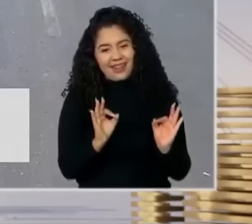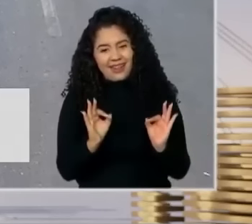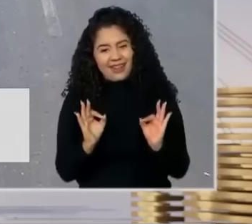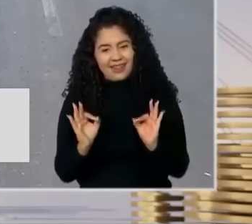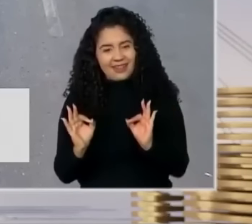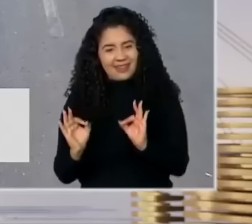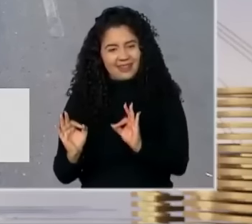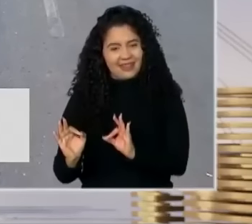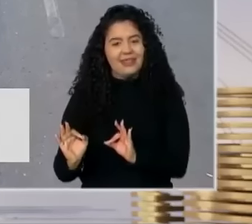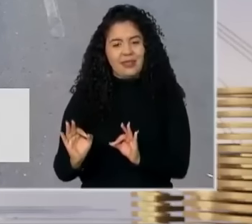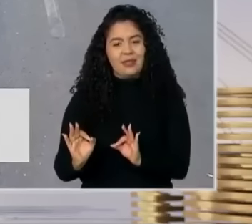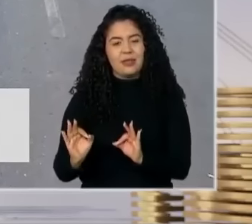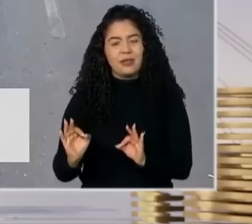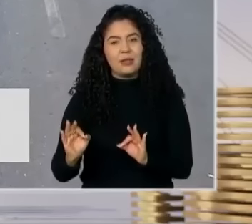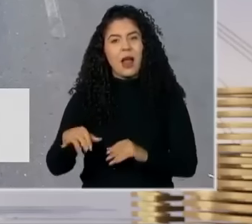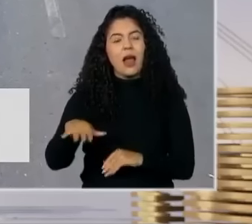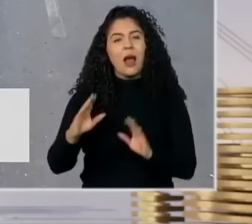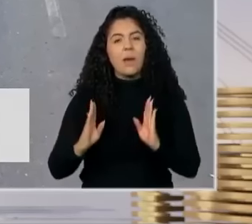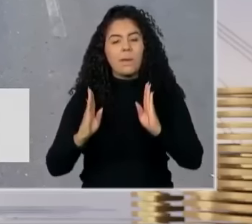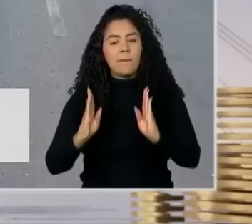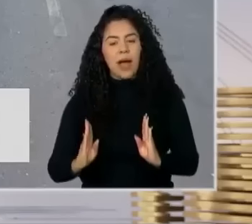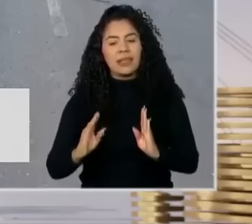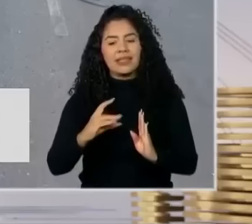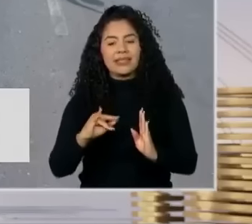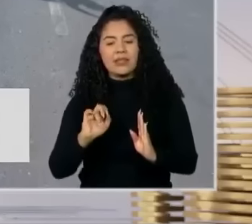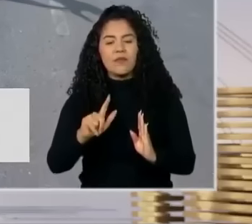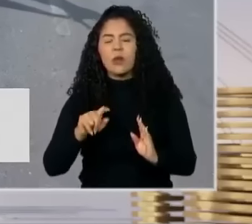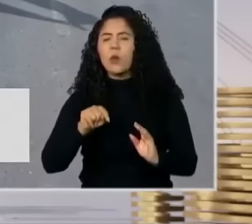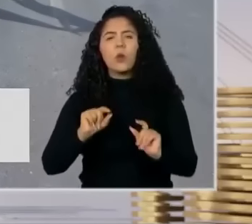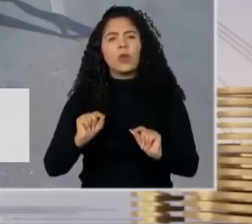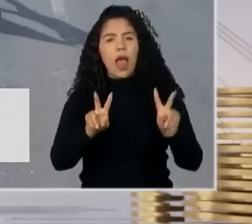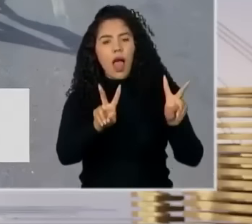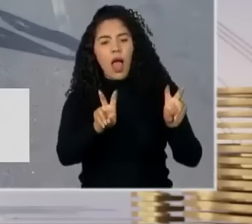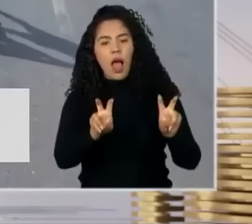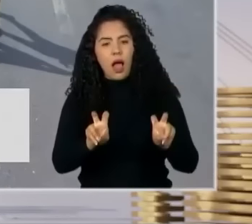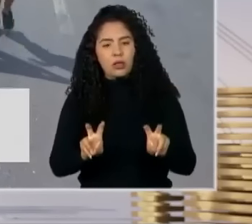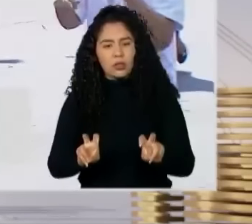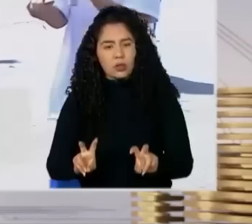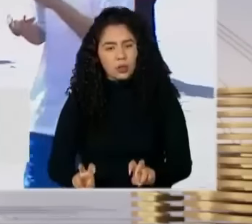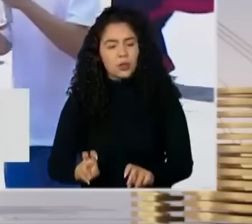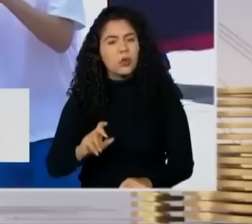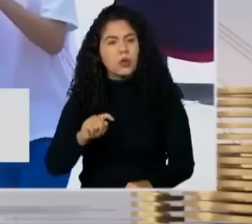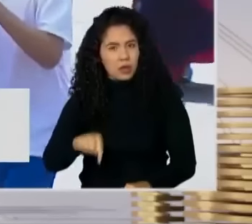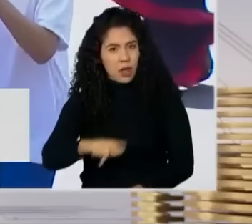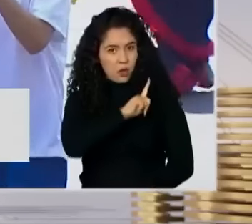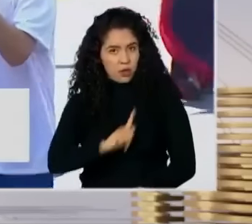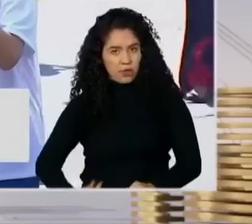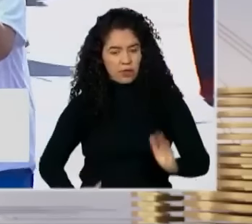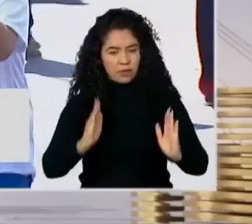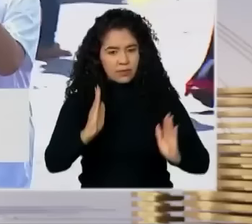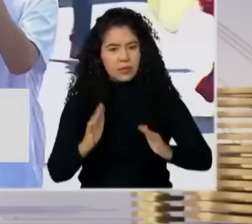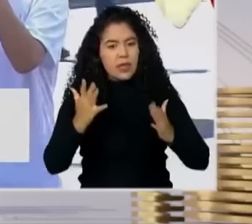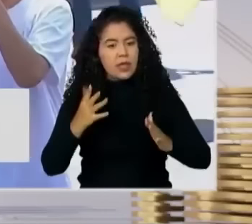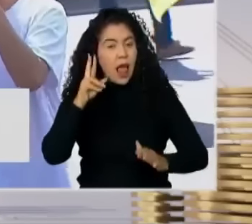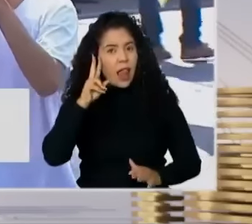da liberdade de expressão, das redes sociais, etc. Então, há uma apropriação nos dois campos aí, político-ideológicos, do 7